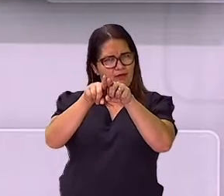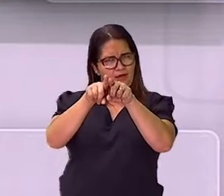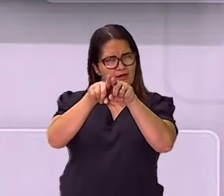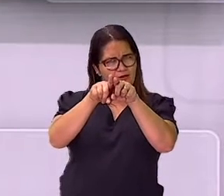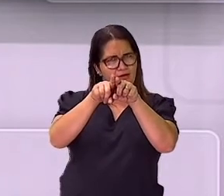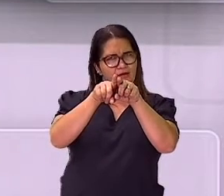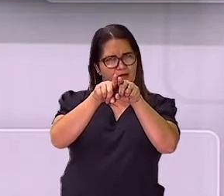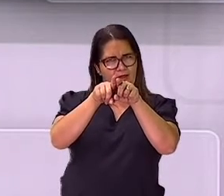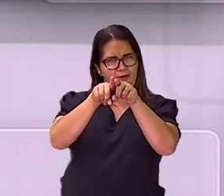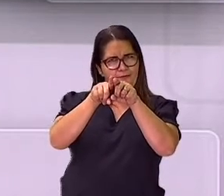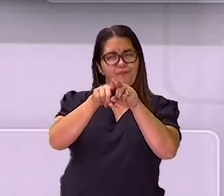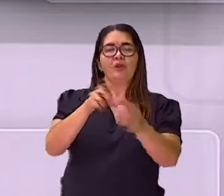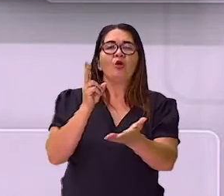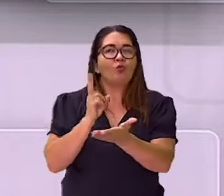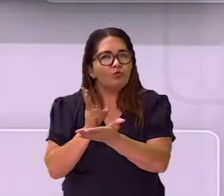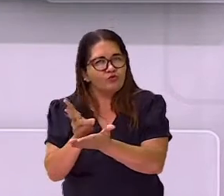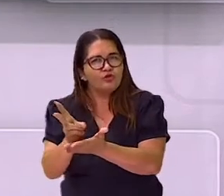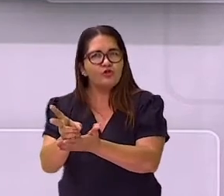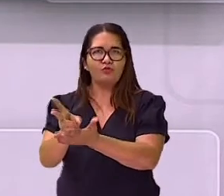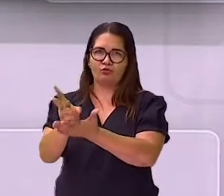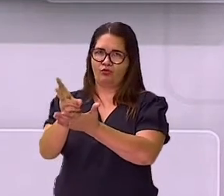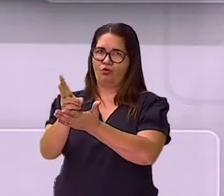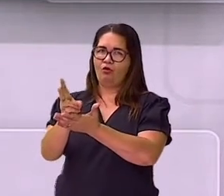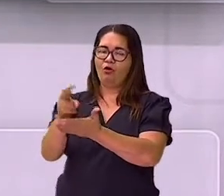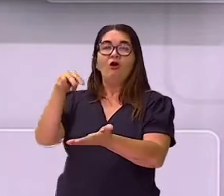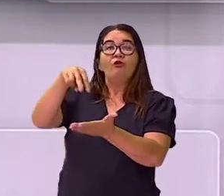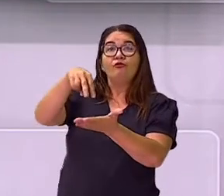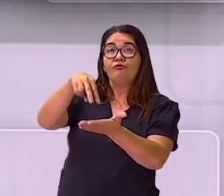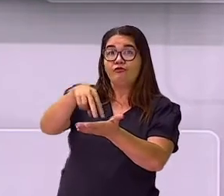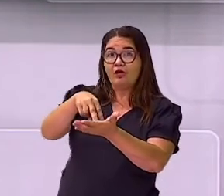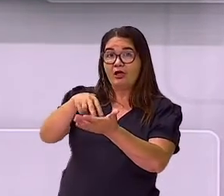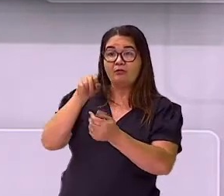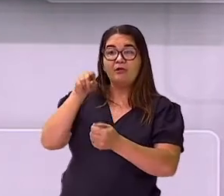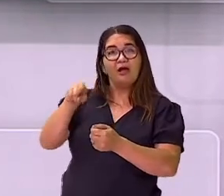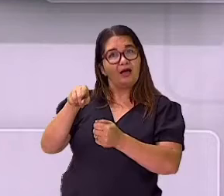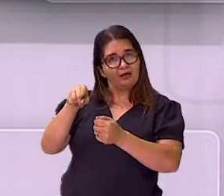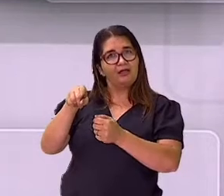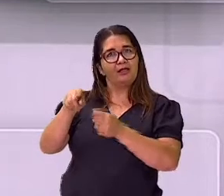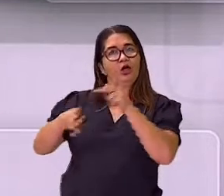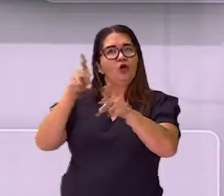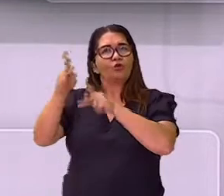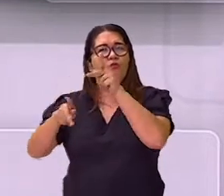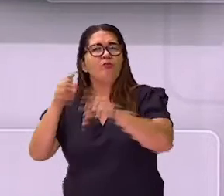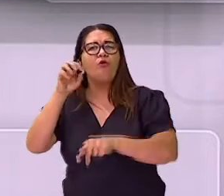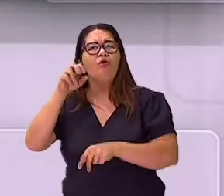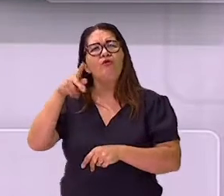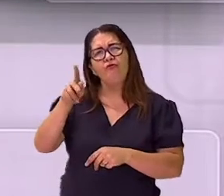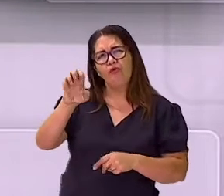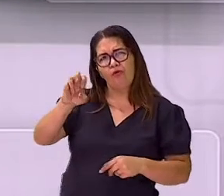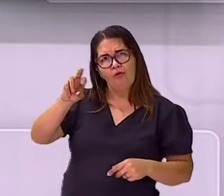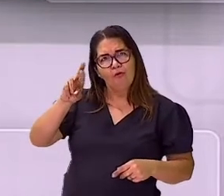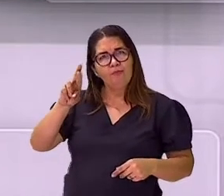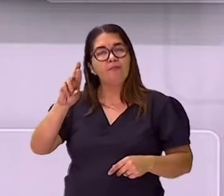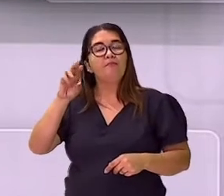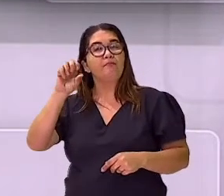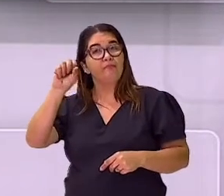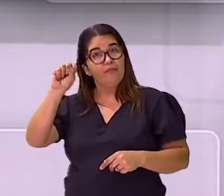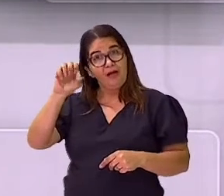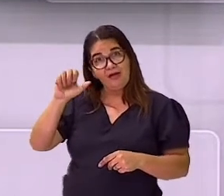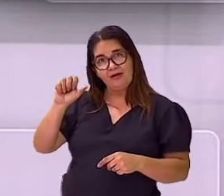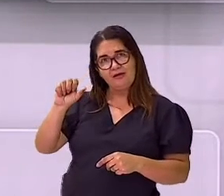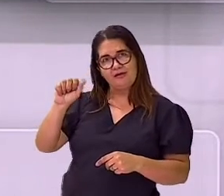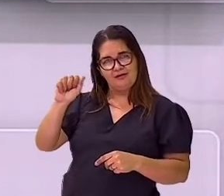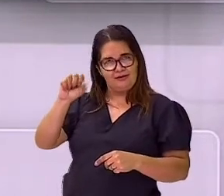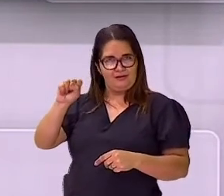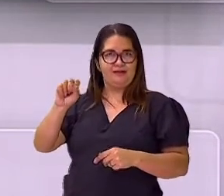Persa. Nós vamos ver durante essa aula como que os persas, a